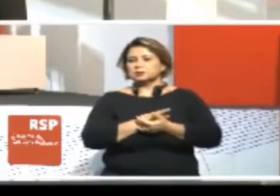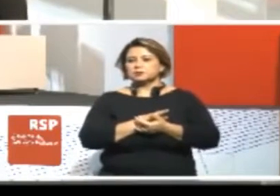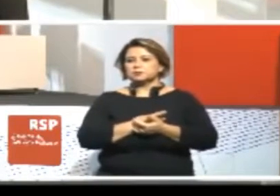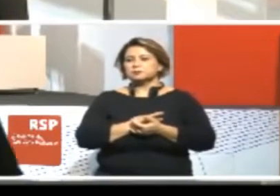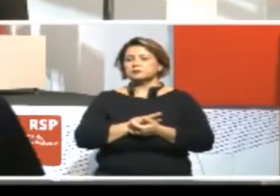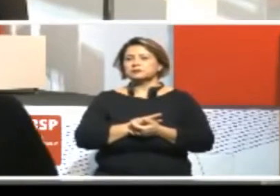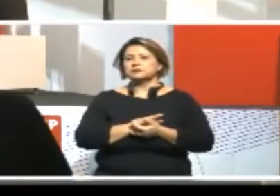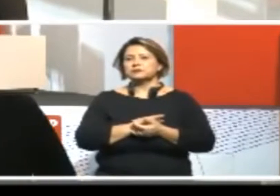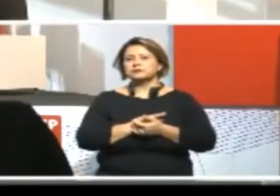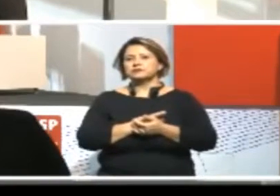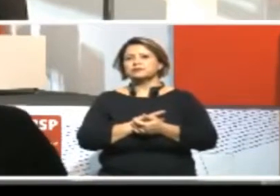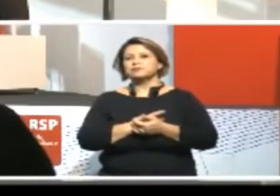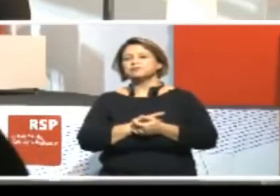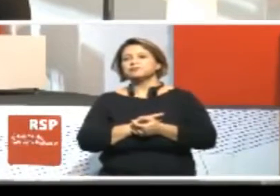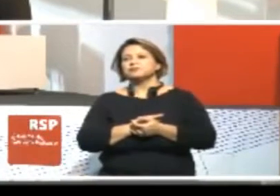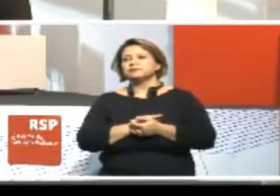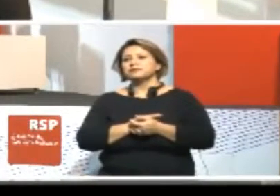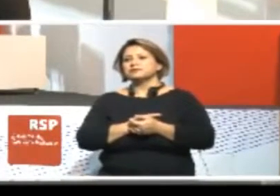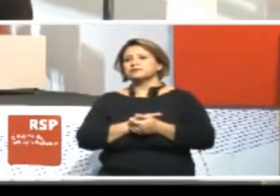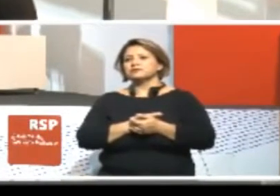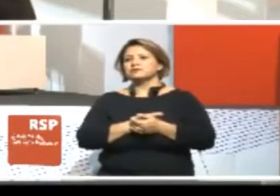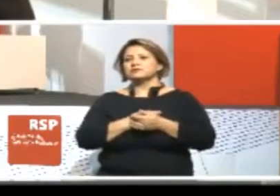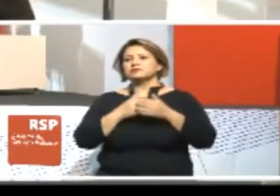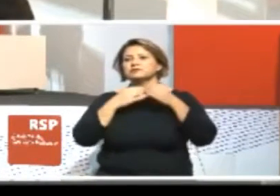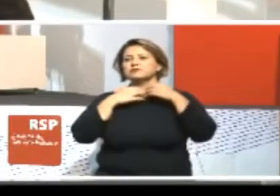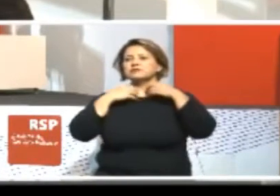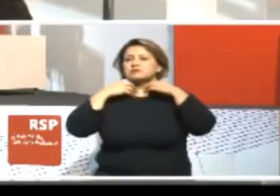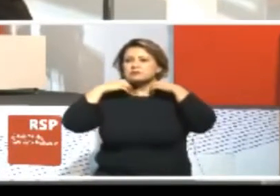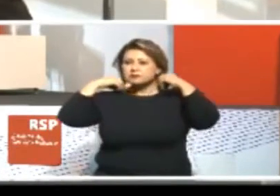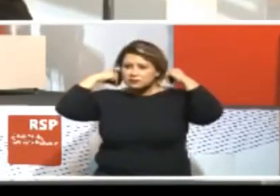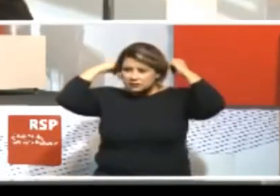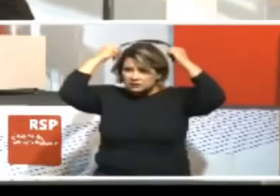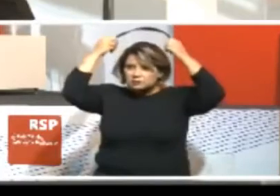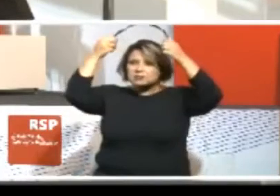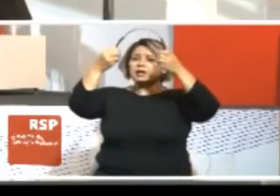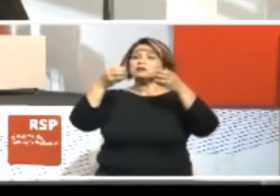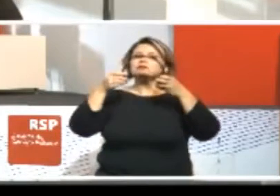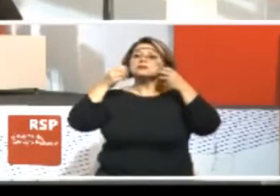Management, Why Context Matters in Public Administration, da